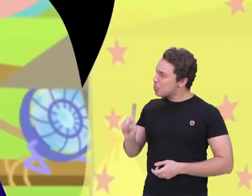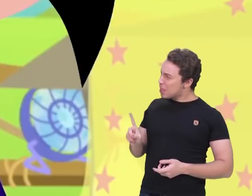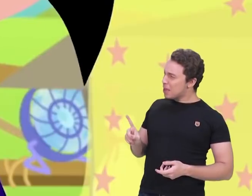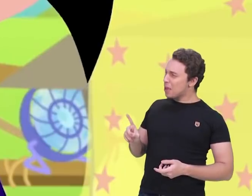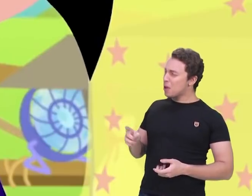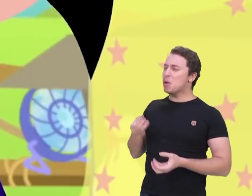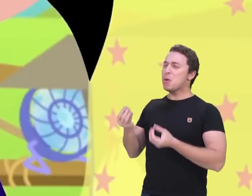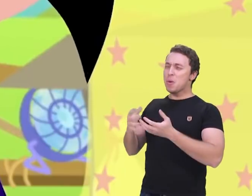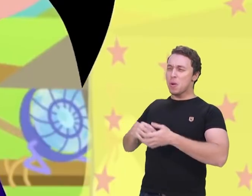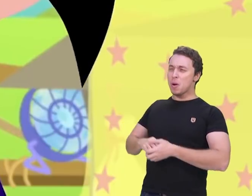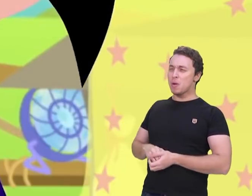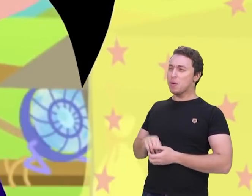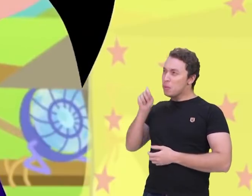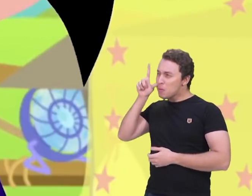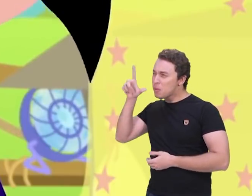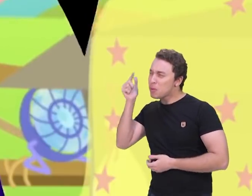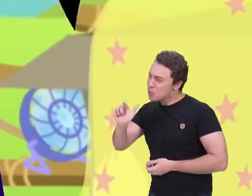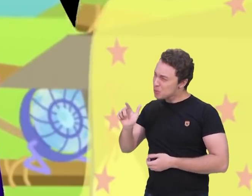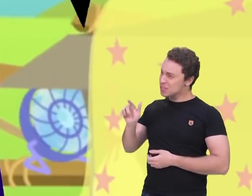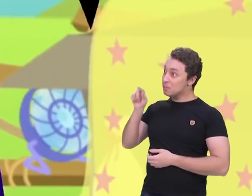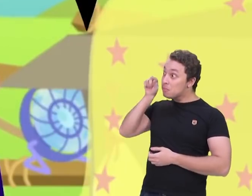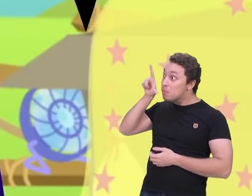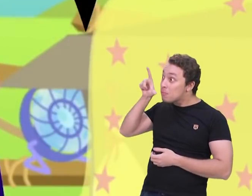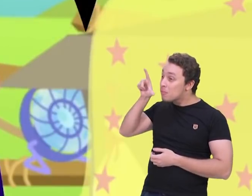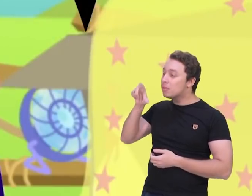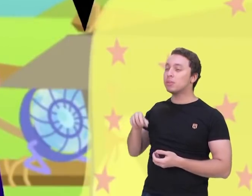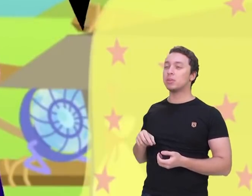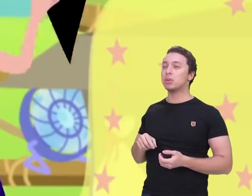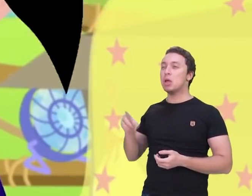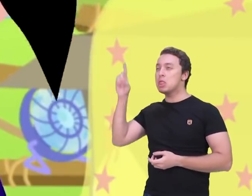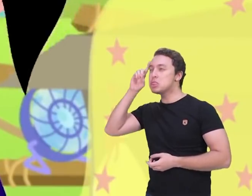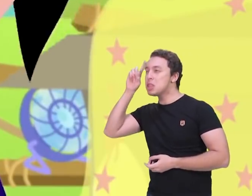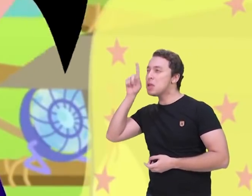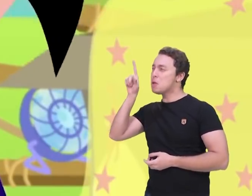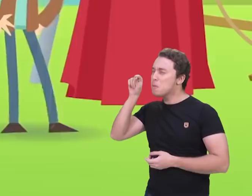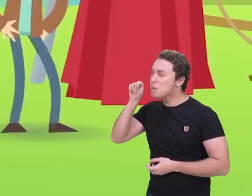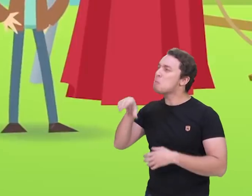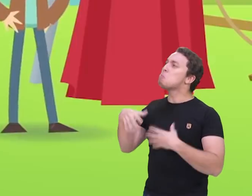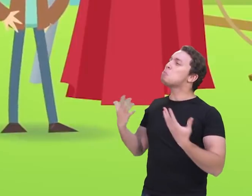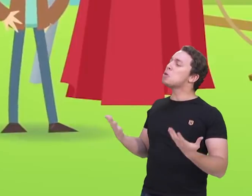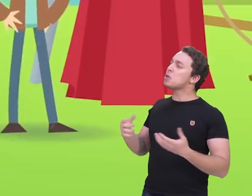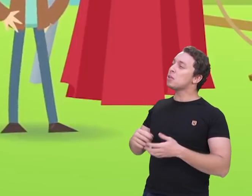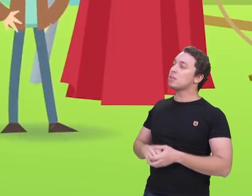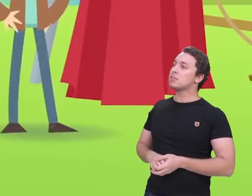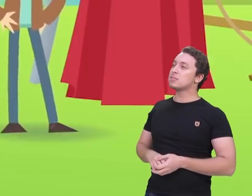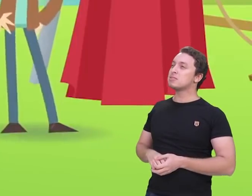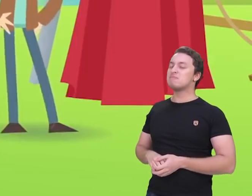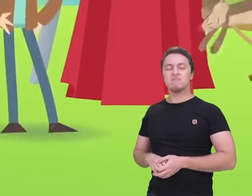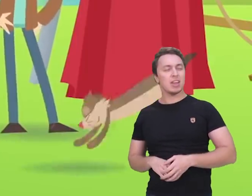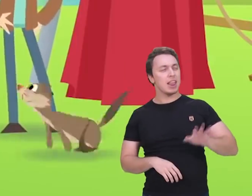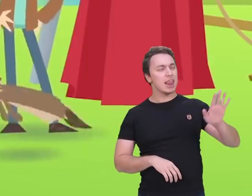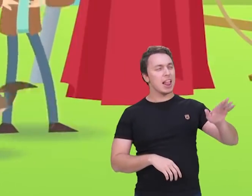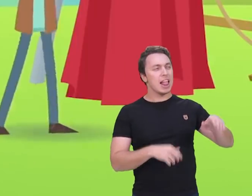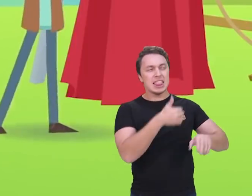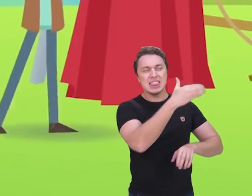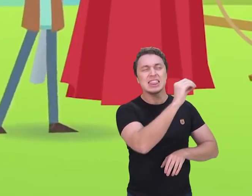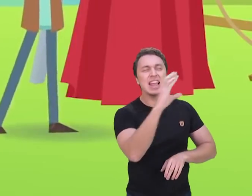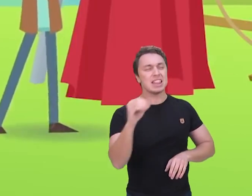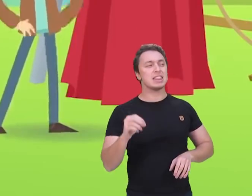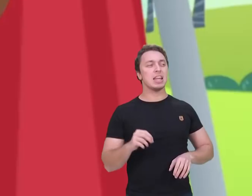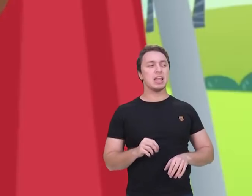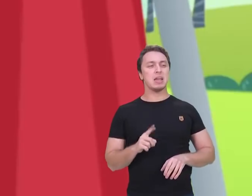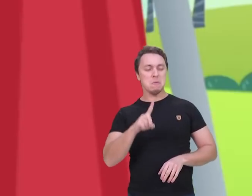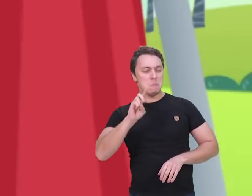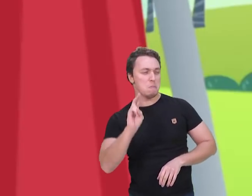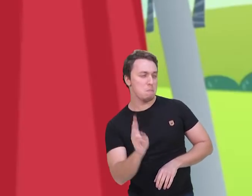assim? Dá pra ficar sem piscar? Quantas vezes piscamos os olhos por dia? Deve ser mais de 100 vezes! Umas